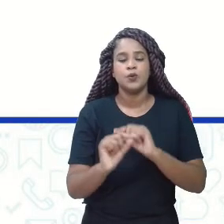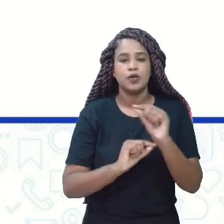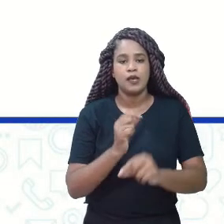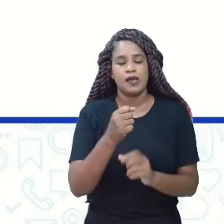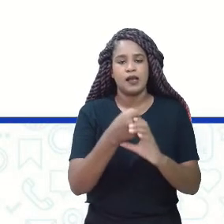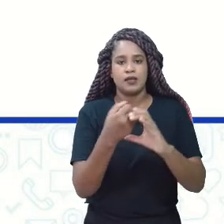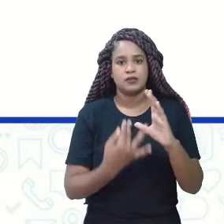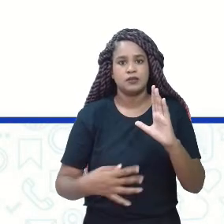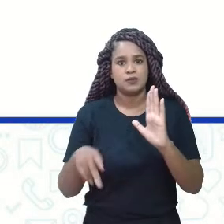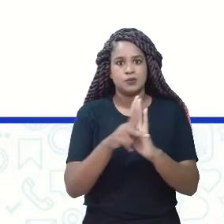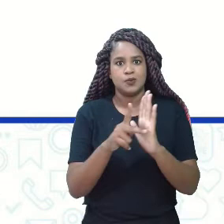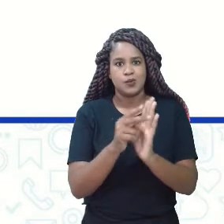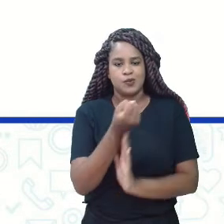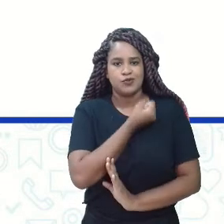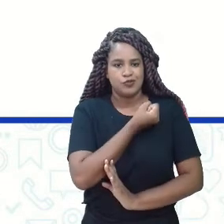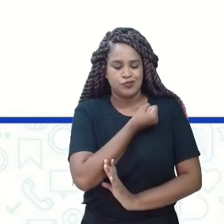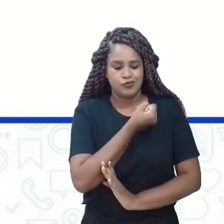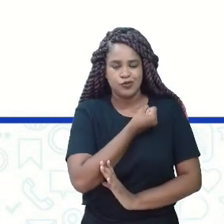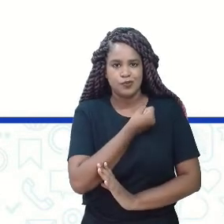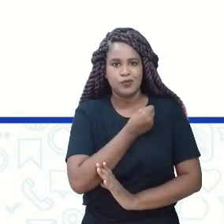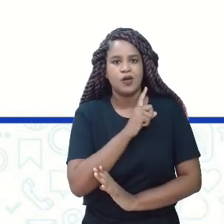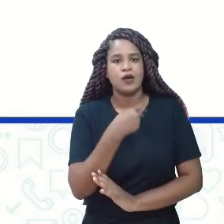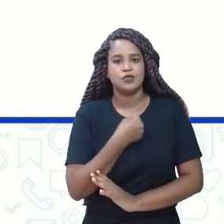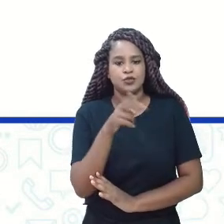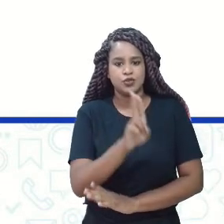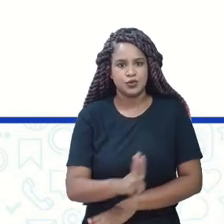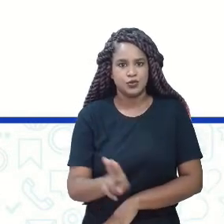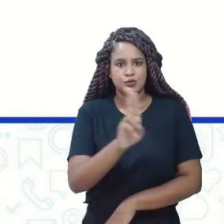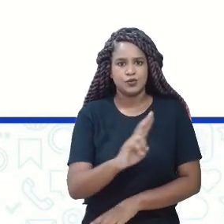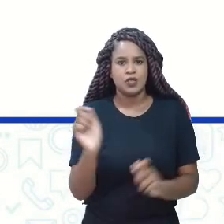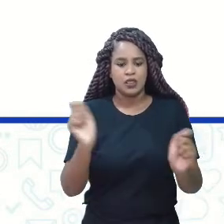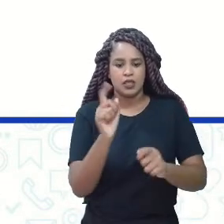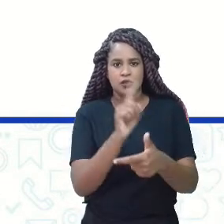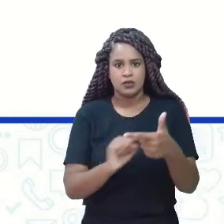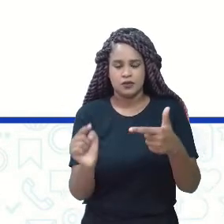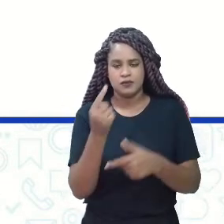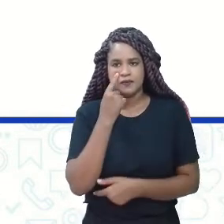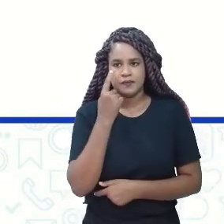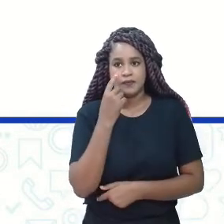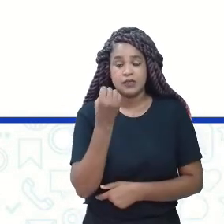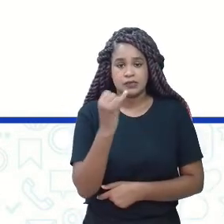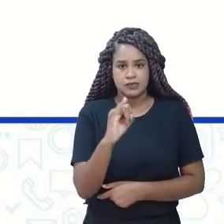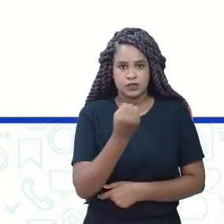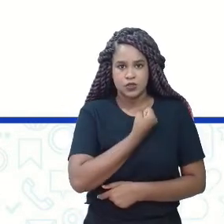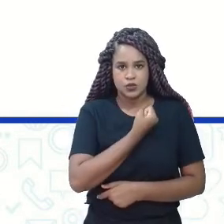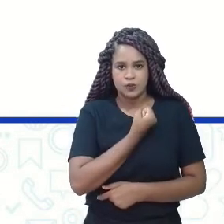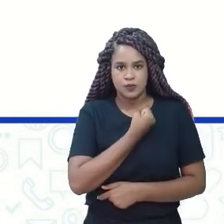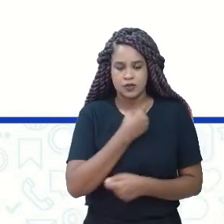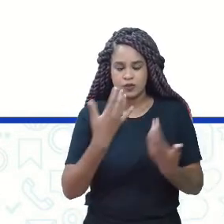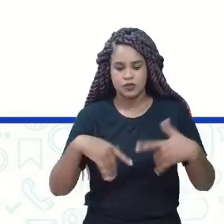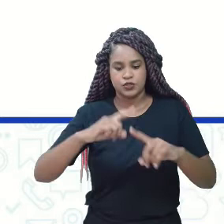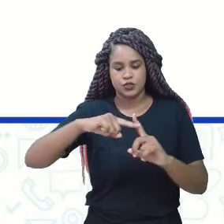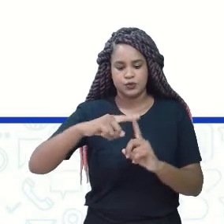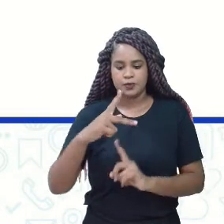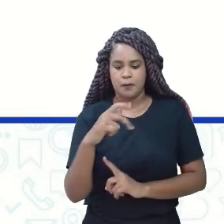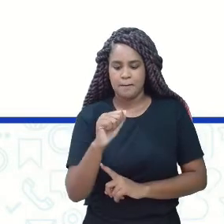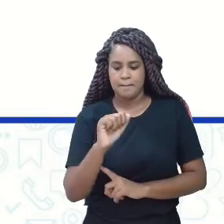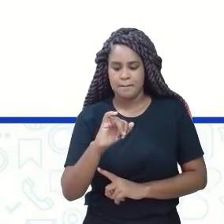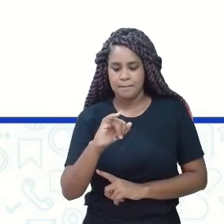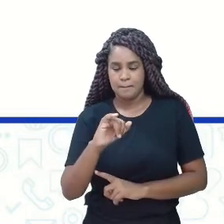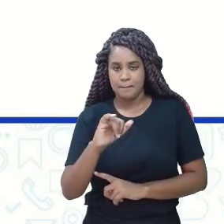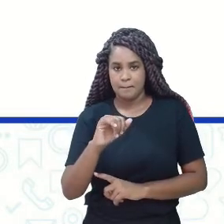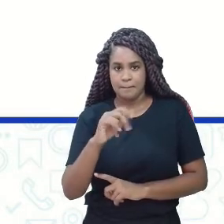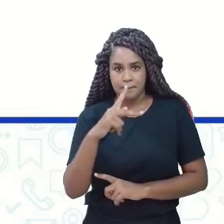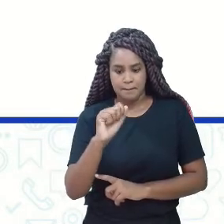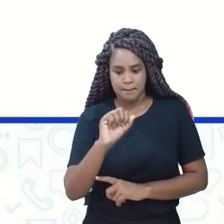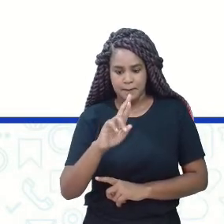as características dos números que a gente consegue fazer essa divisão, né? Se um número natural é par, então ele